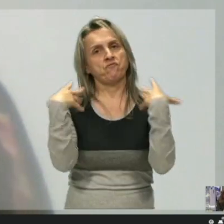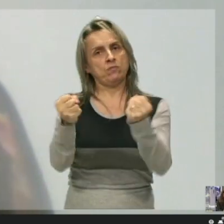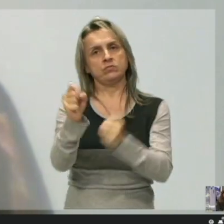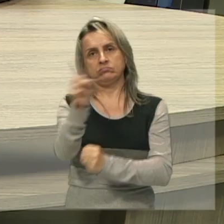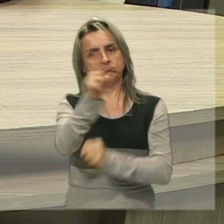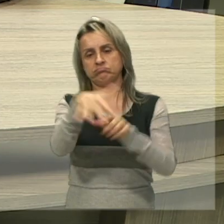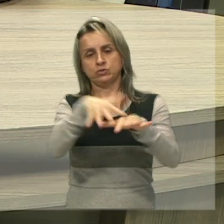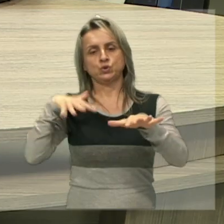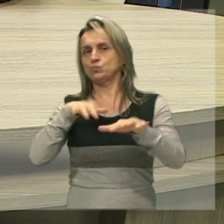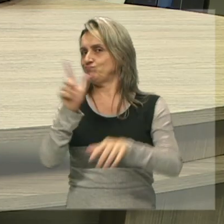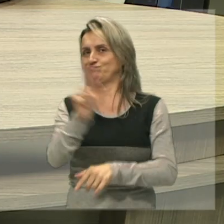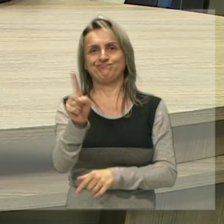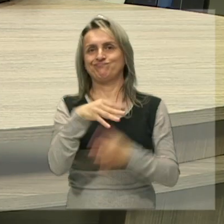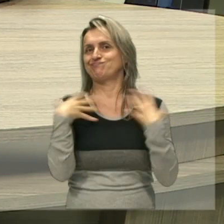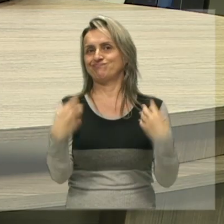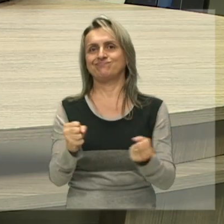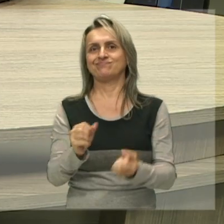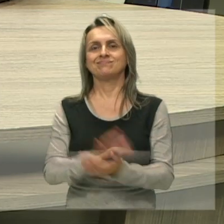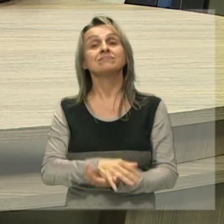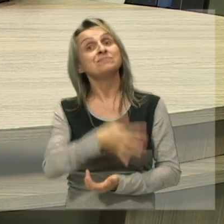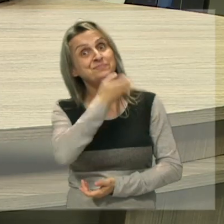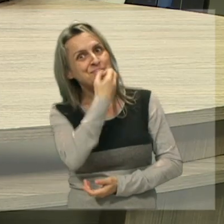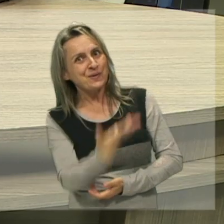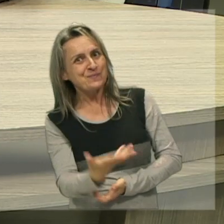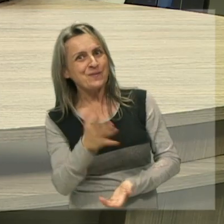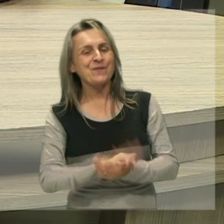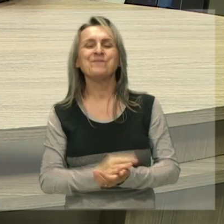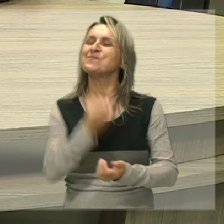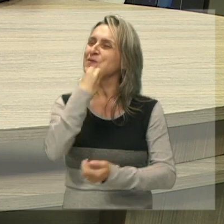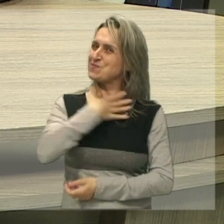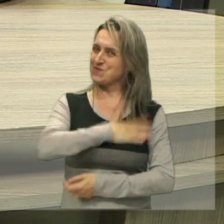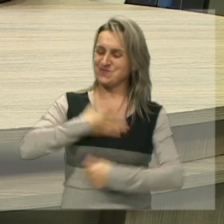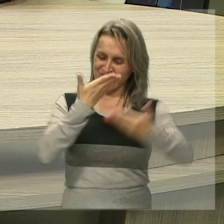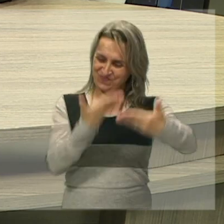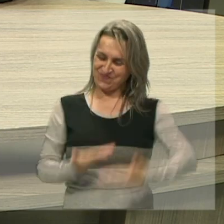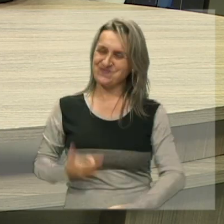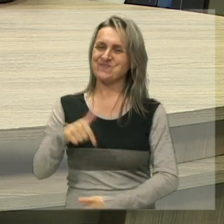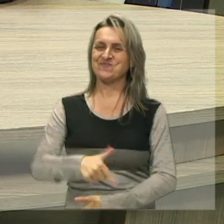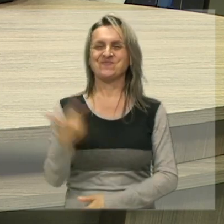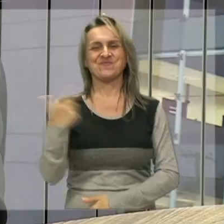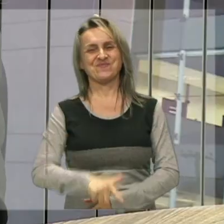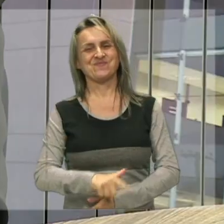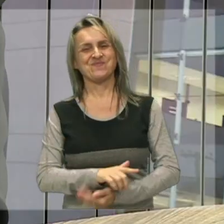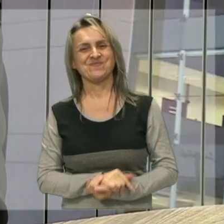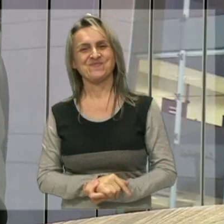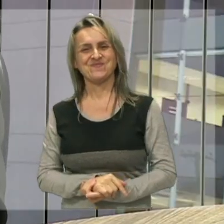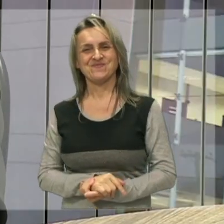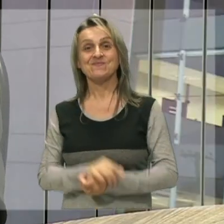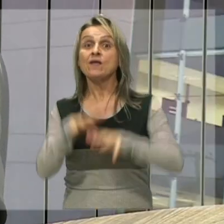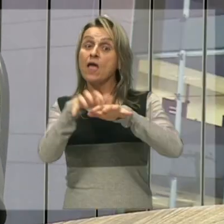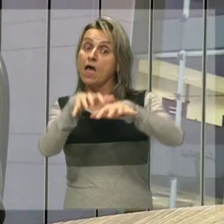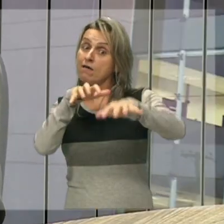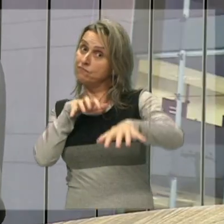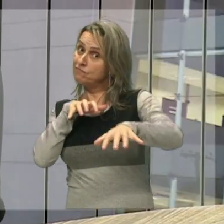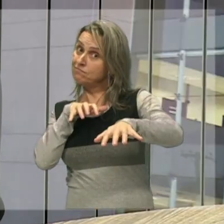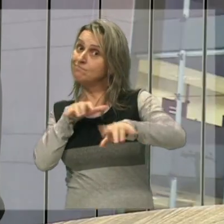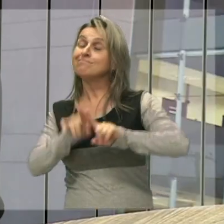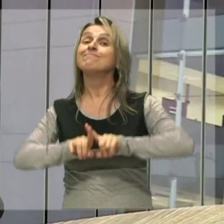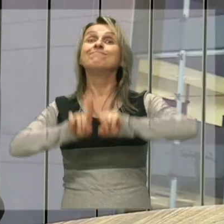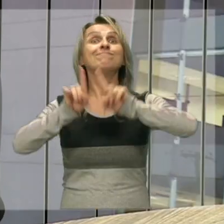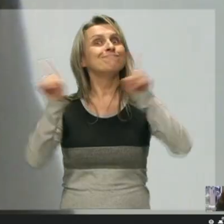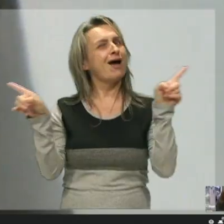aconteça. Que bom, que bom. E que bom te receber aqui com a gente, né? Ainda virtualmente, mas